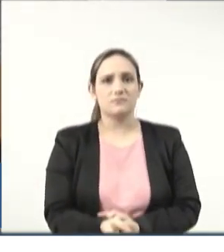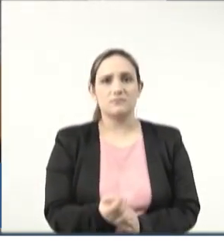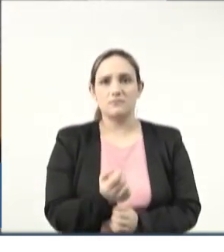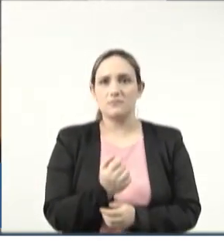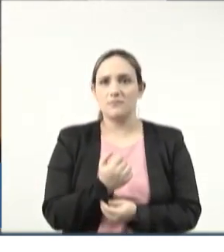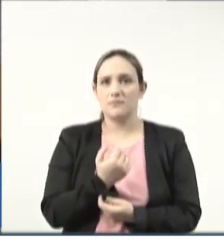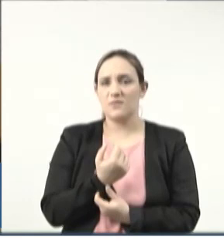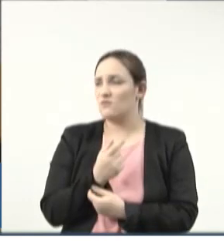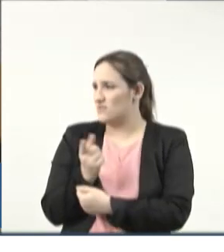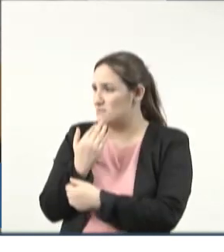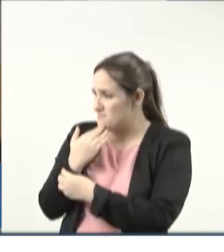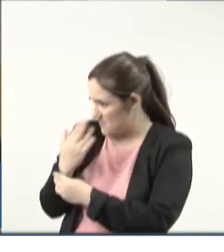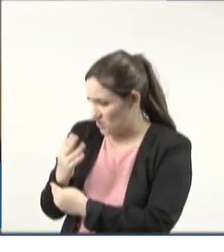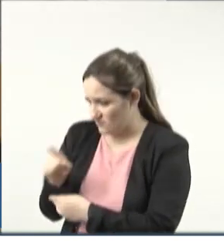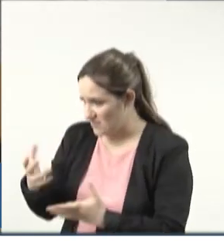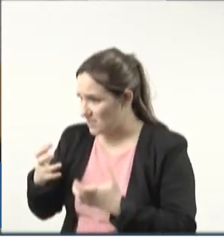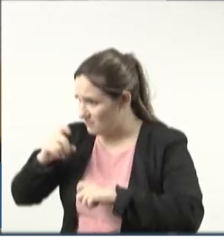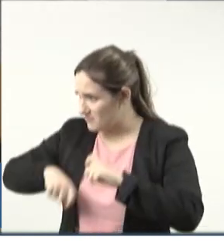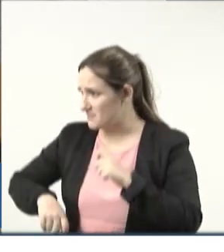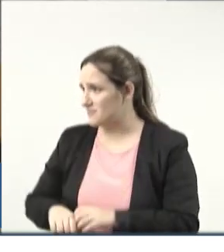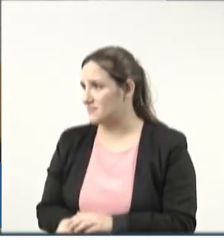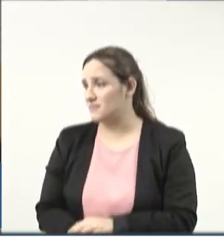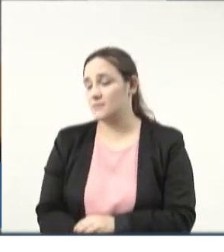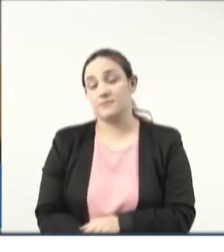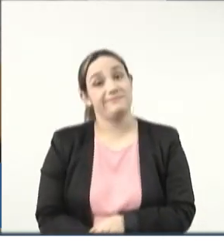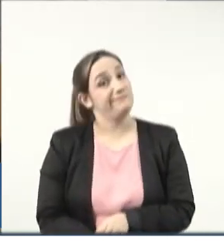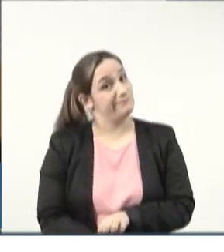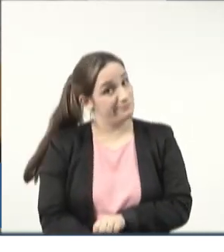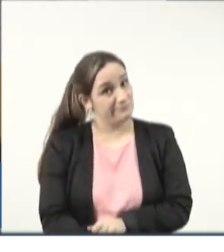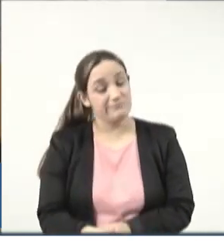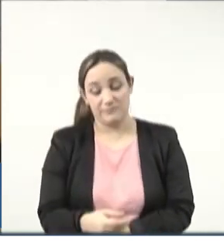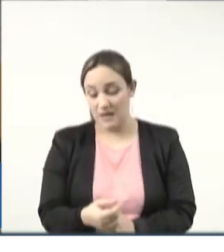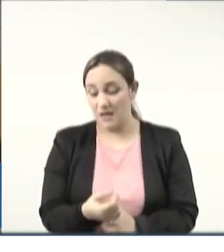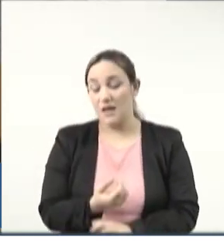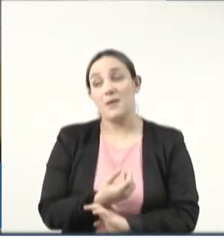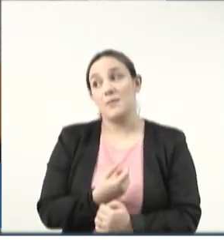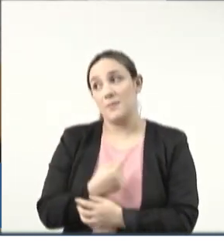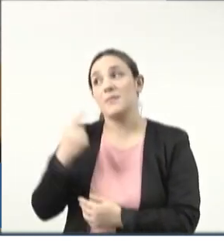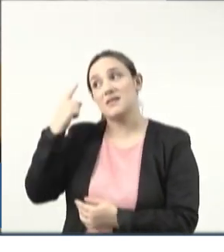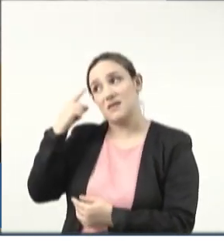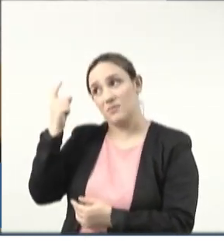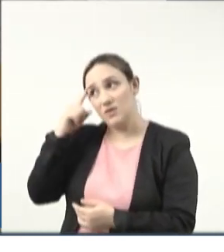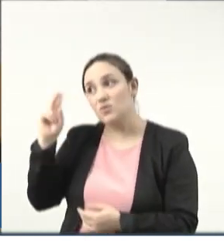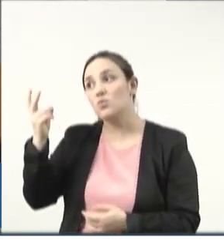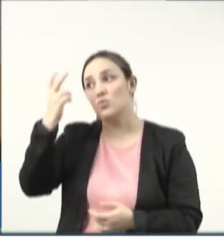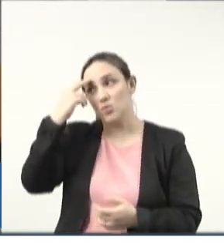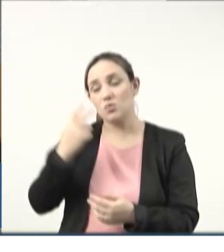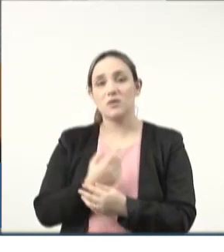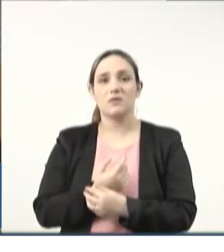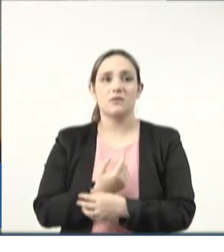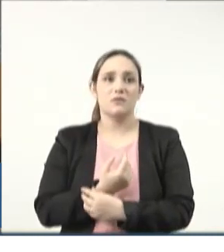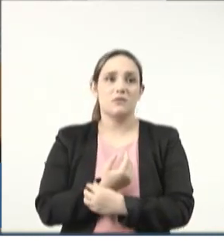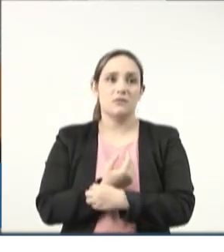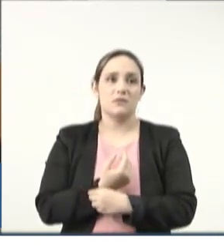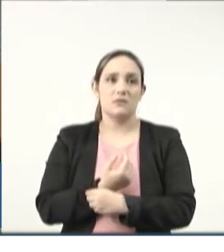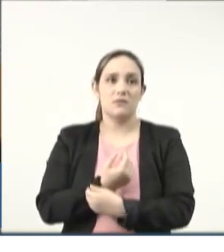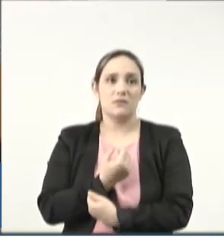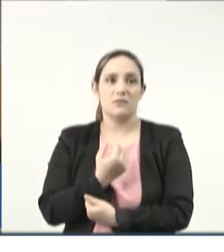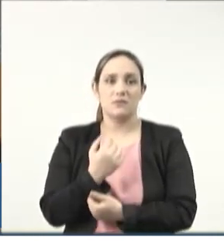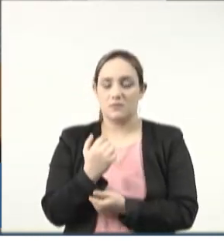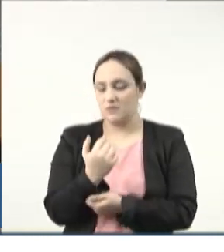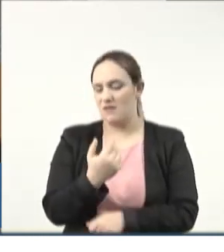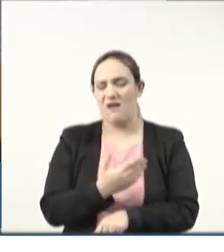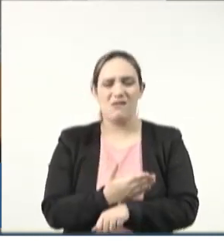praticamente pedido para ser estuprada. Isso é um pensamento cultural. E aí a gente ficaria aqui,